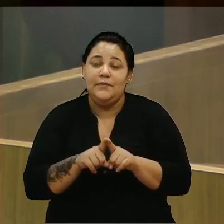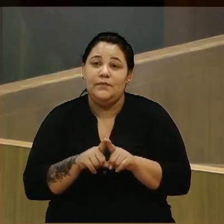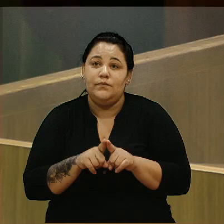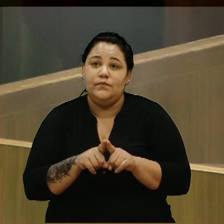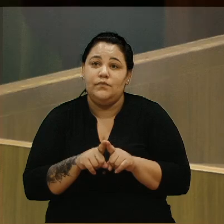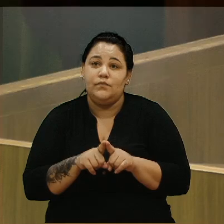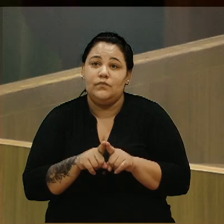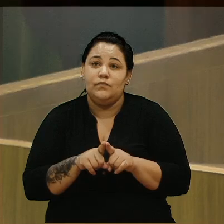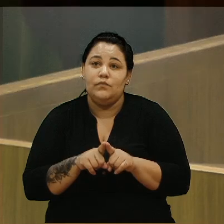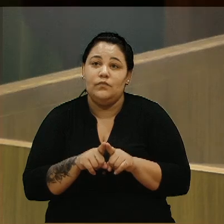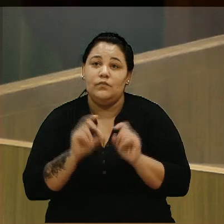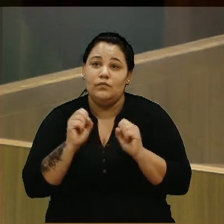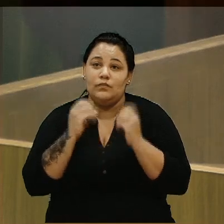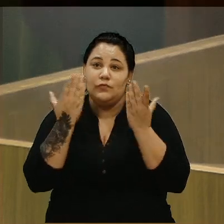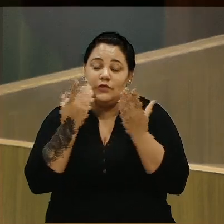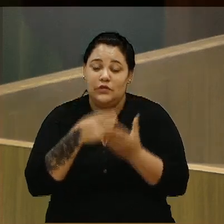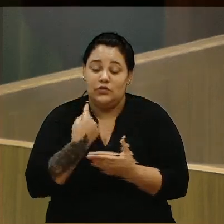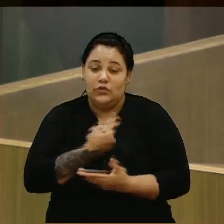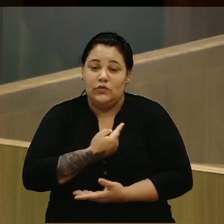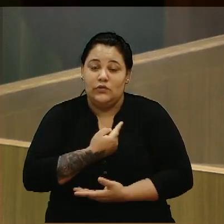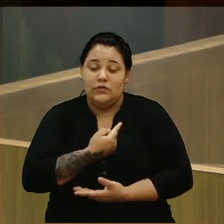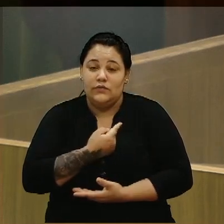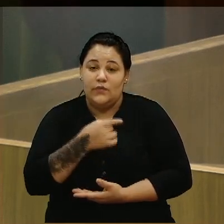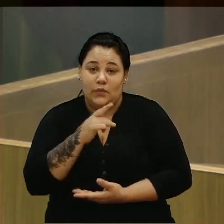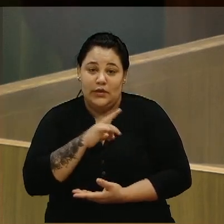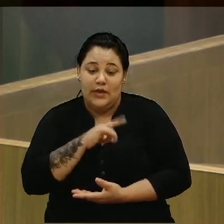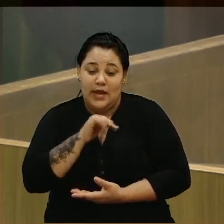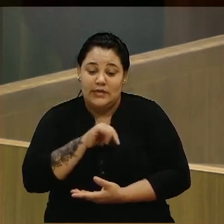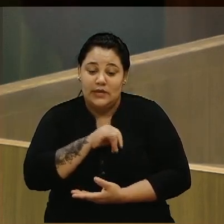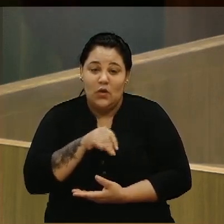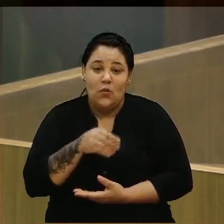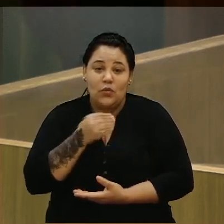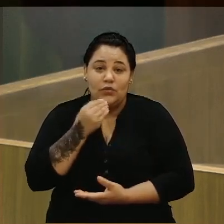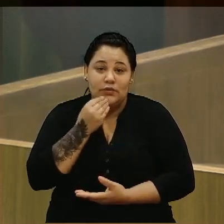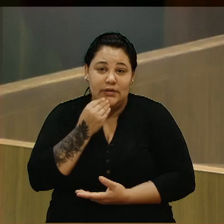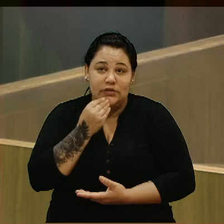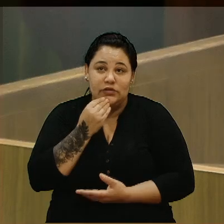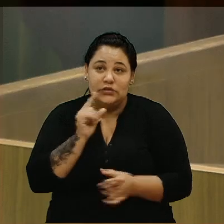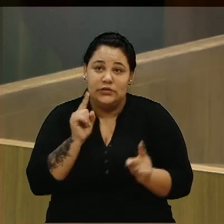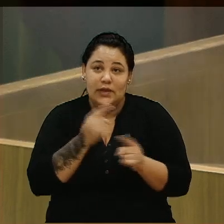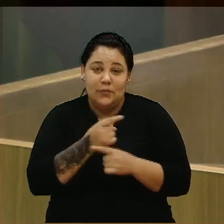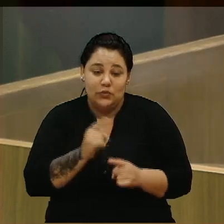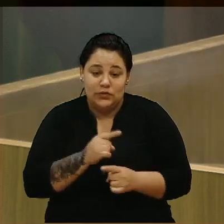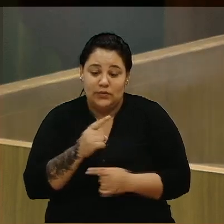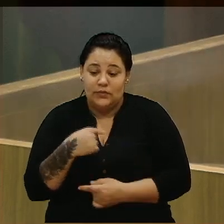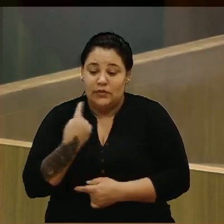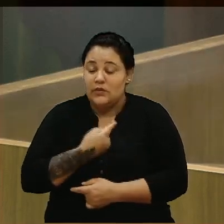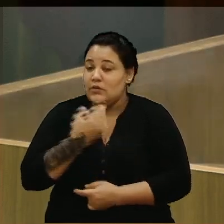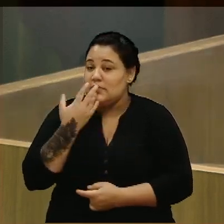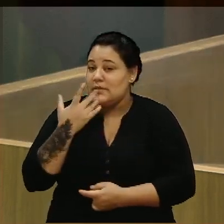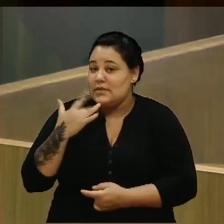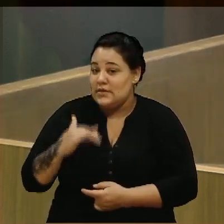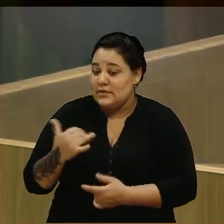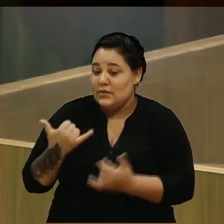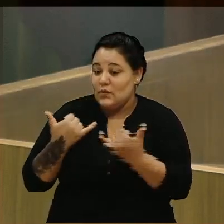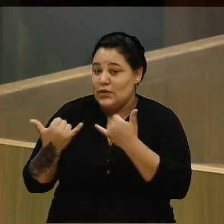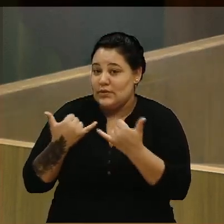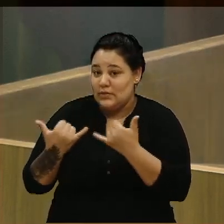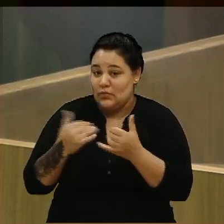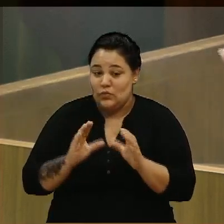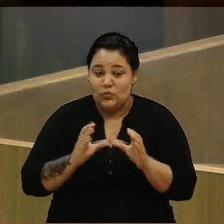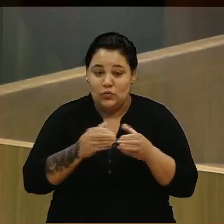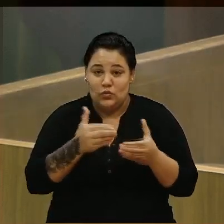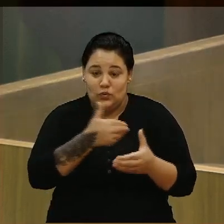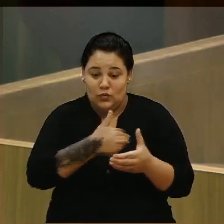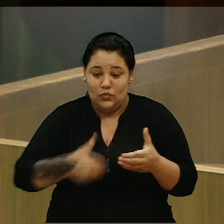culturais. E aí nós estaremos trazendo essa possibilidade, né, da música para as nossas crianças, por exemplo, da rede pública, com